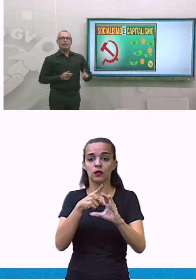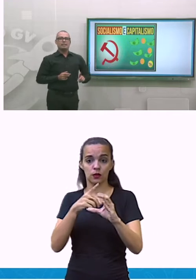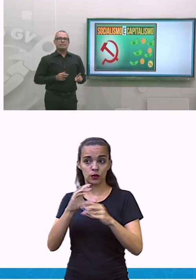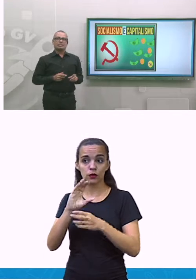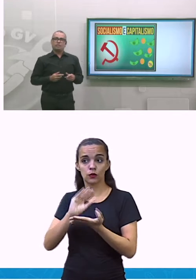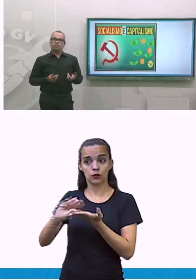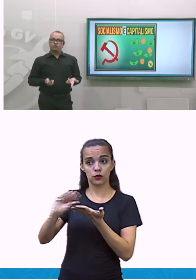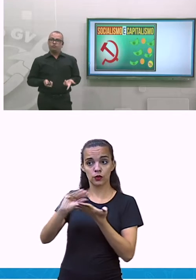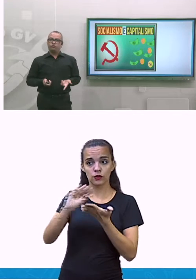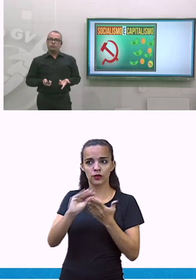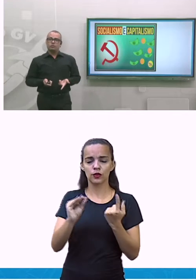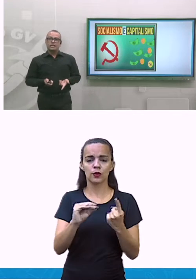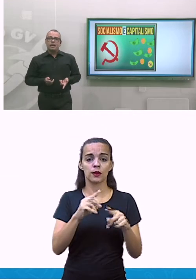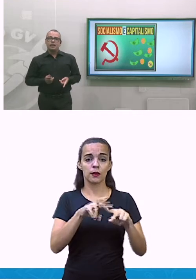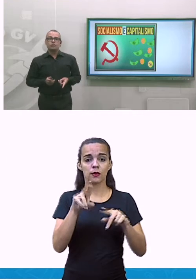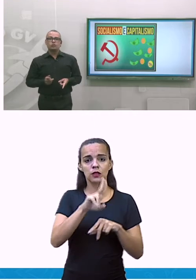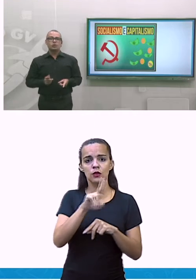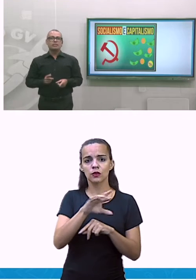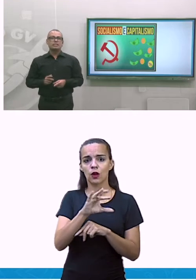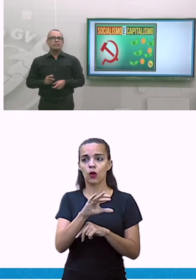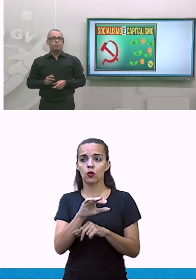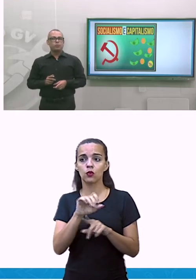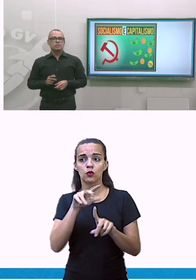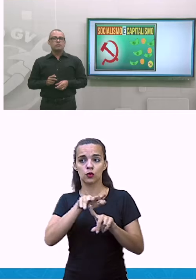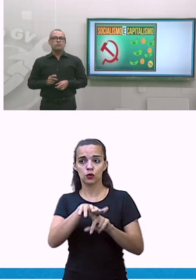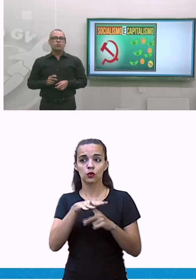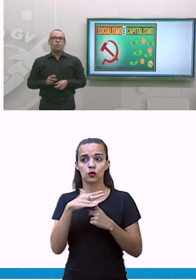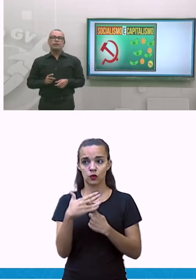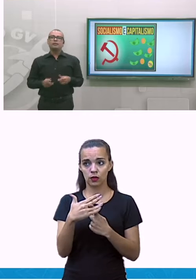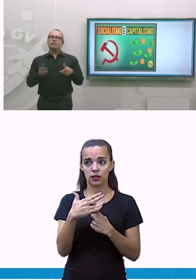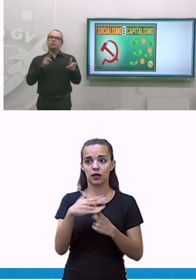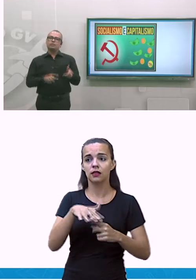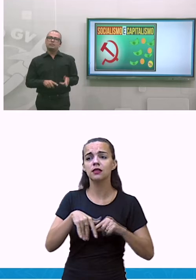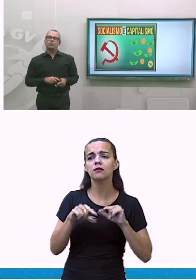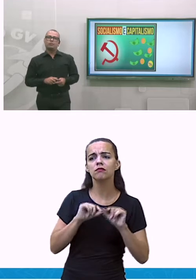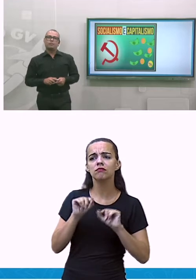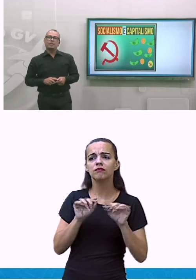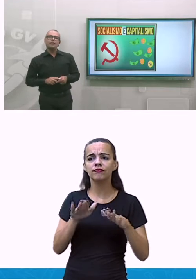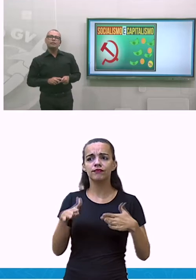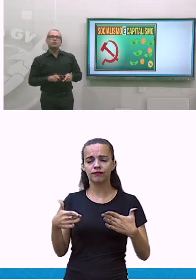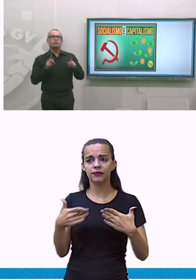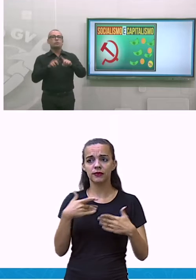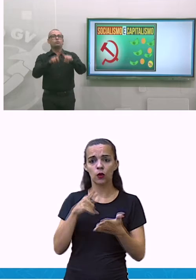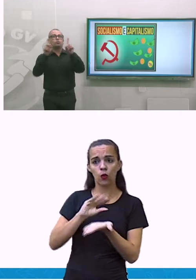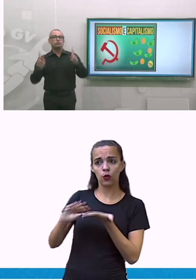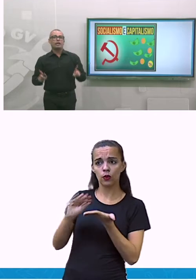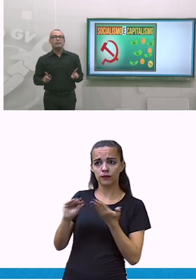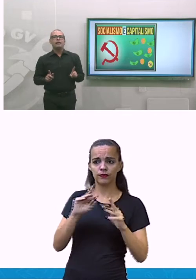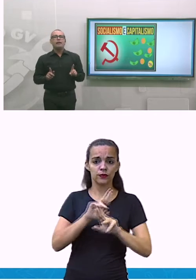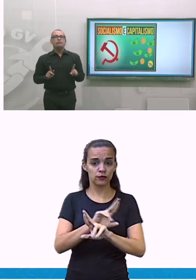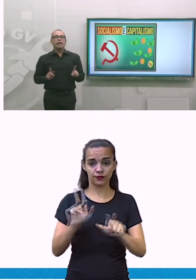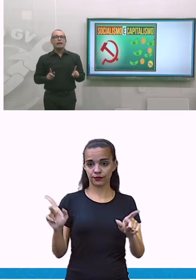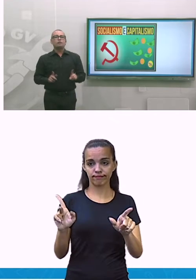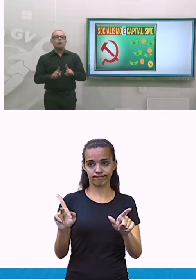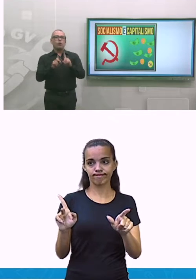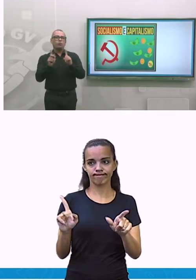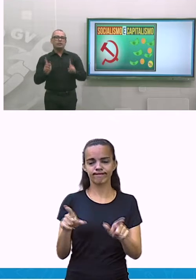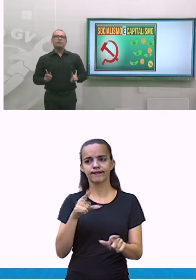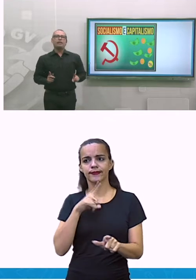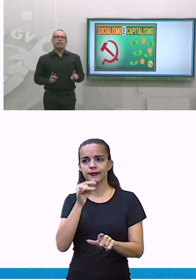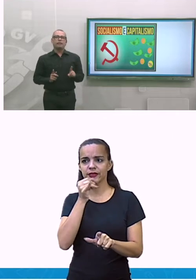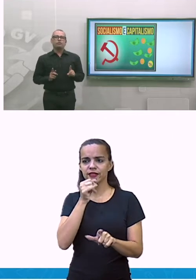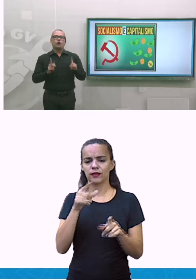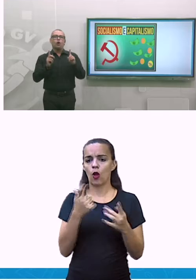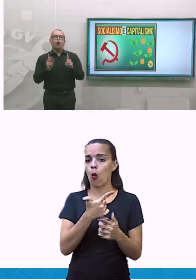os socialistas científicos, isso só seria possível com a destruição do capitalismo. Então, já entra uma